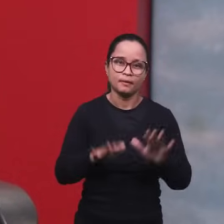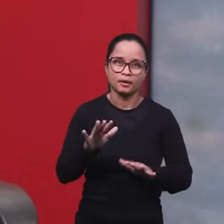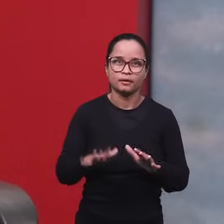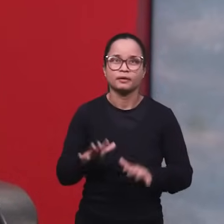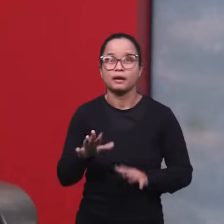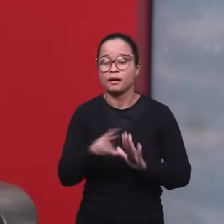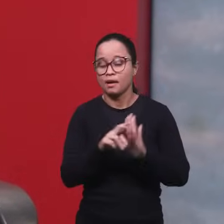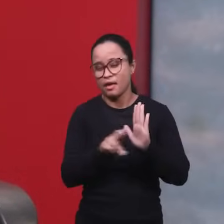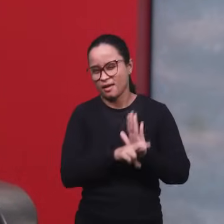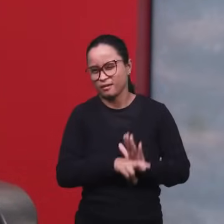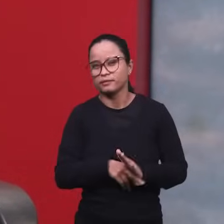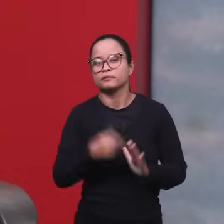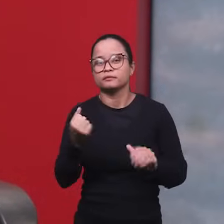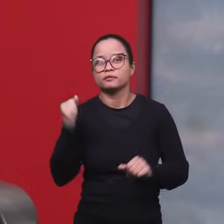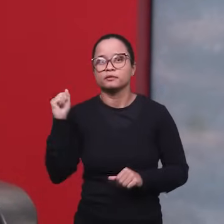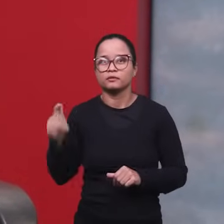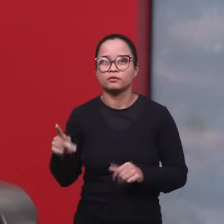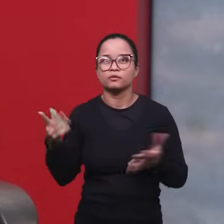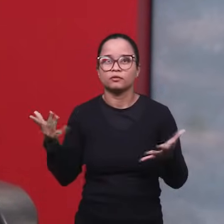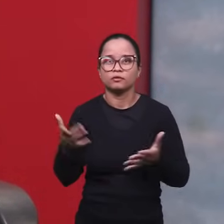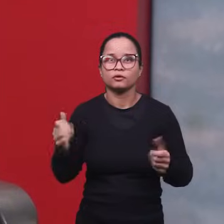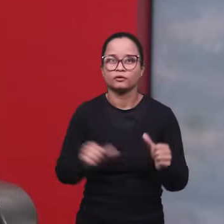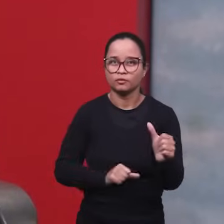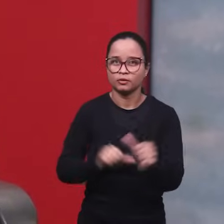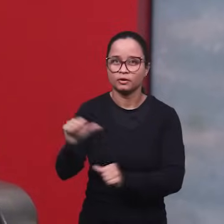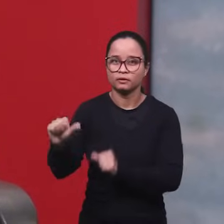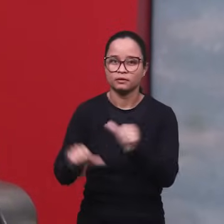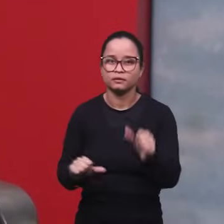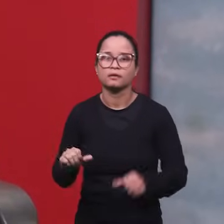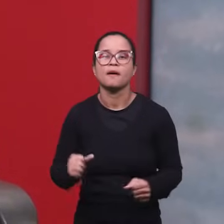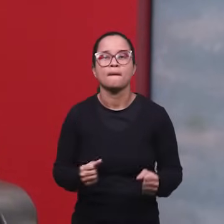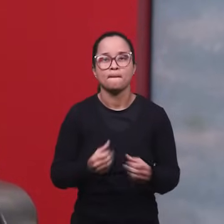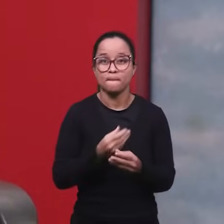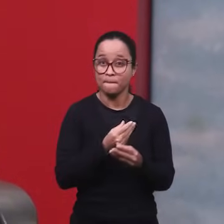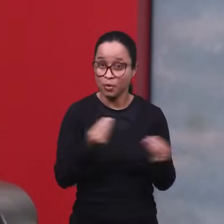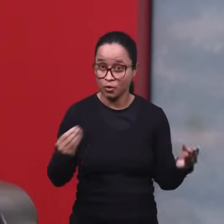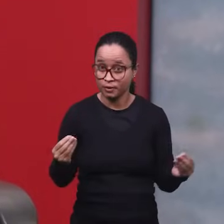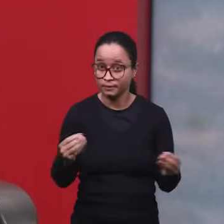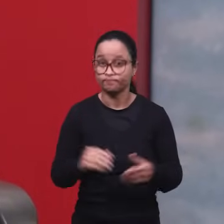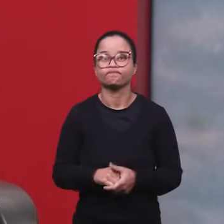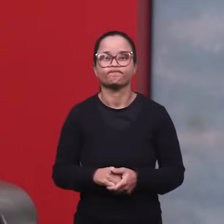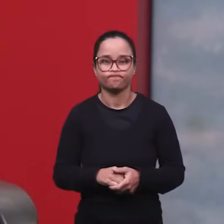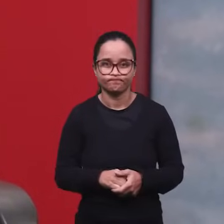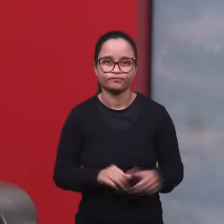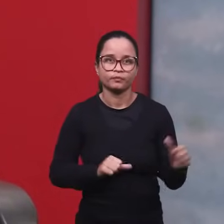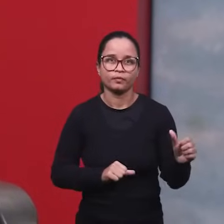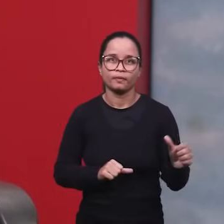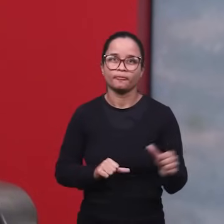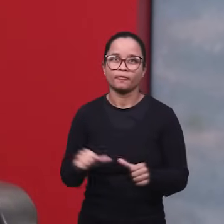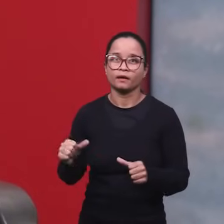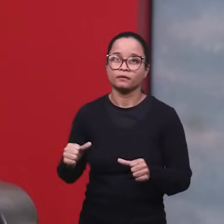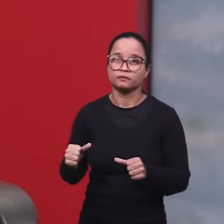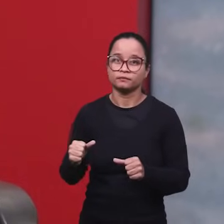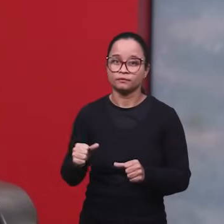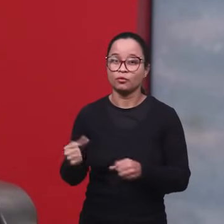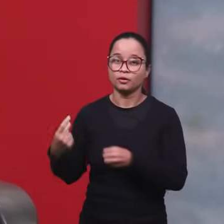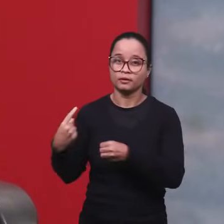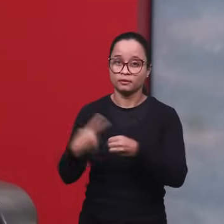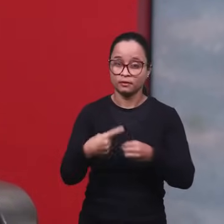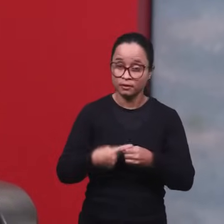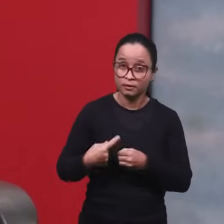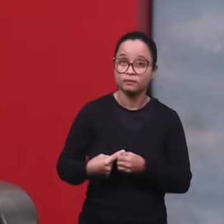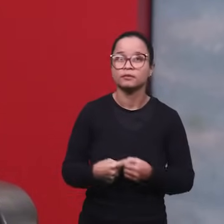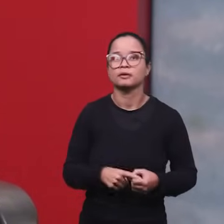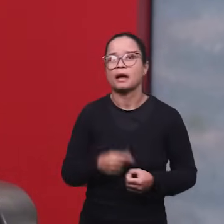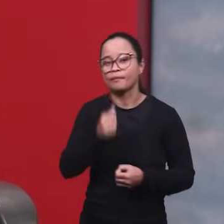da regra de aposentadoria. Hoje não. Hoje, com a reforma também, os estados já aderiram à reforma, muitos municípios ainda não, mas